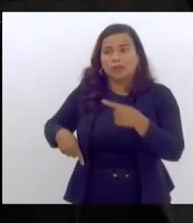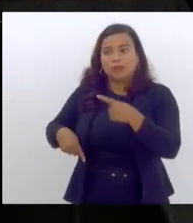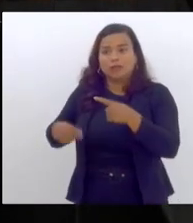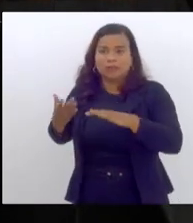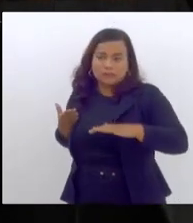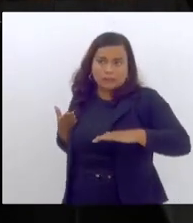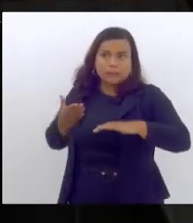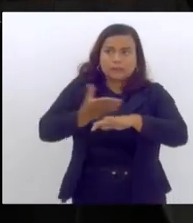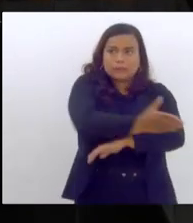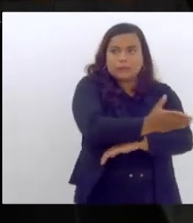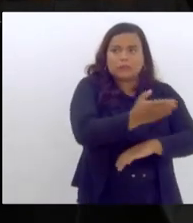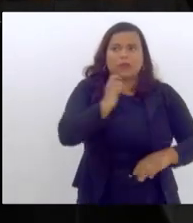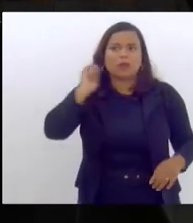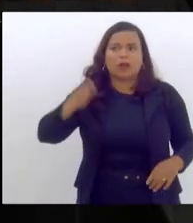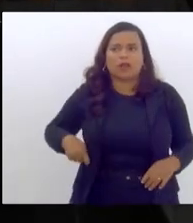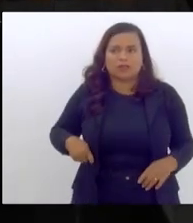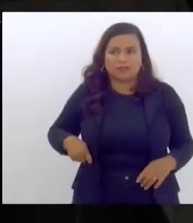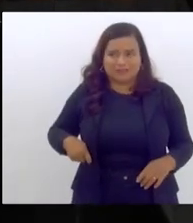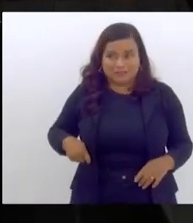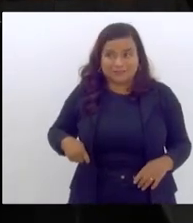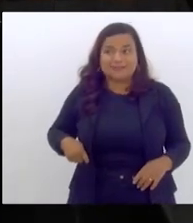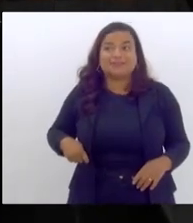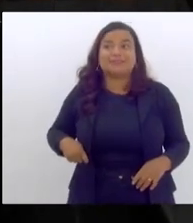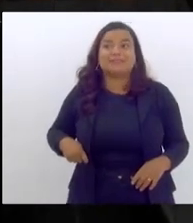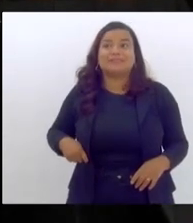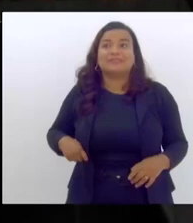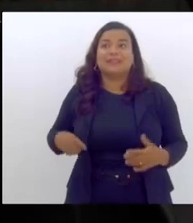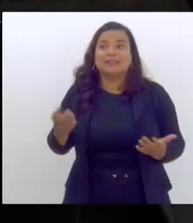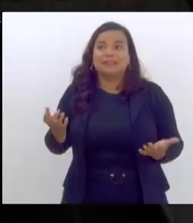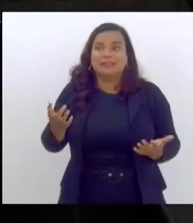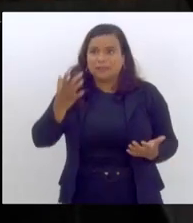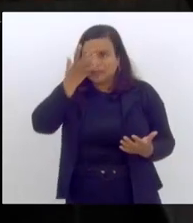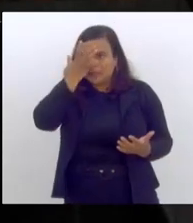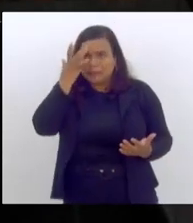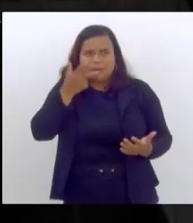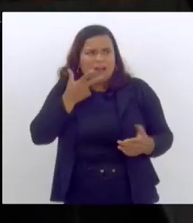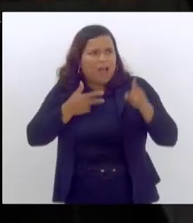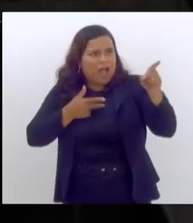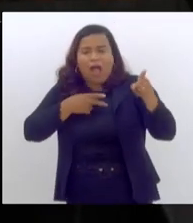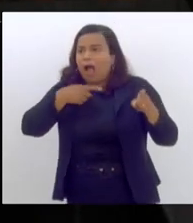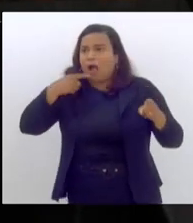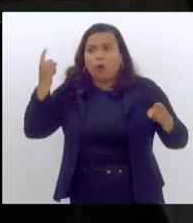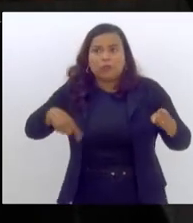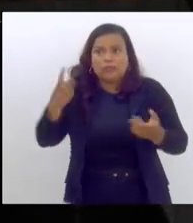invadiu a Ucrânia. Ninguém condena a Rússia.